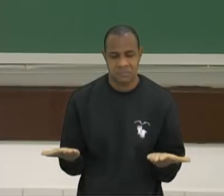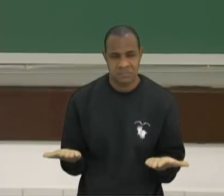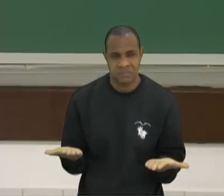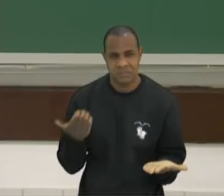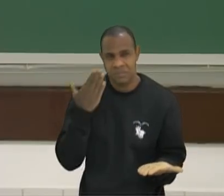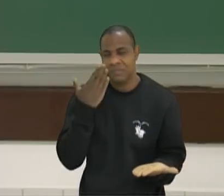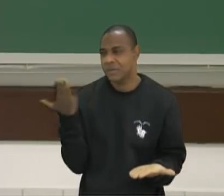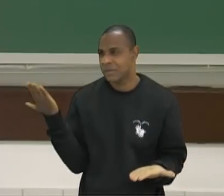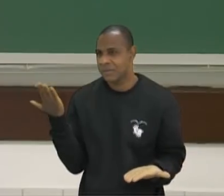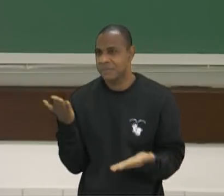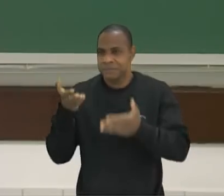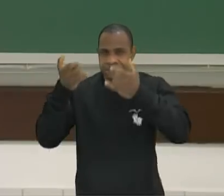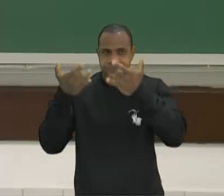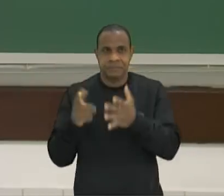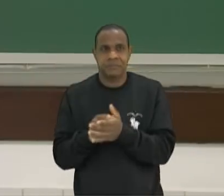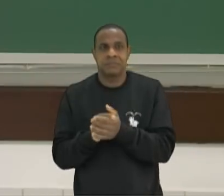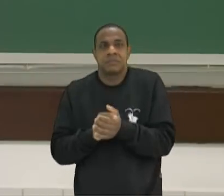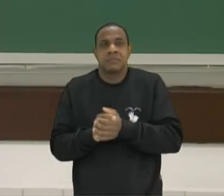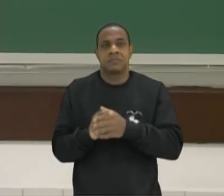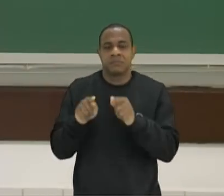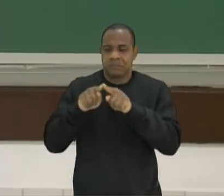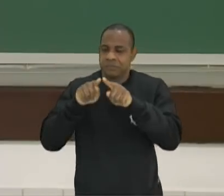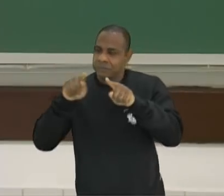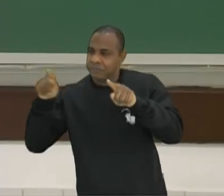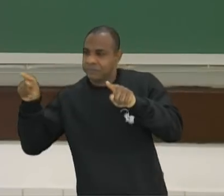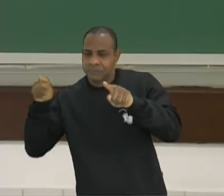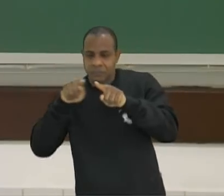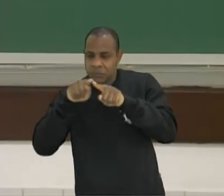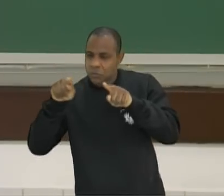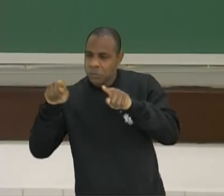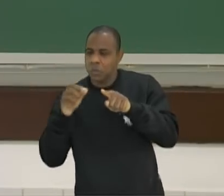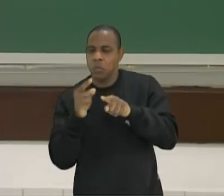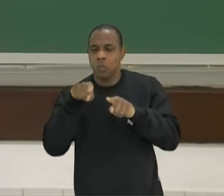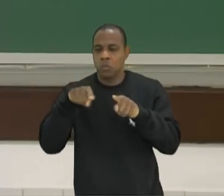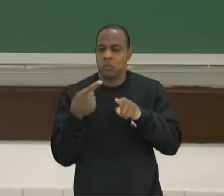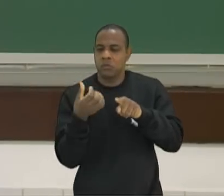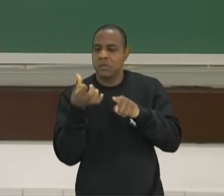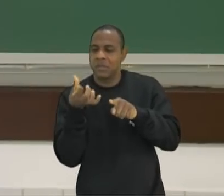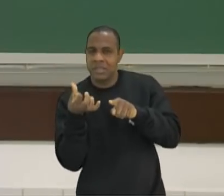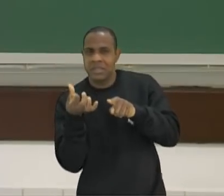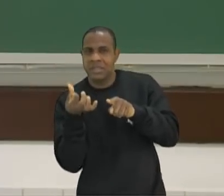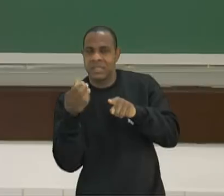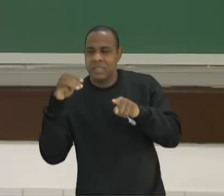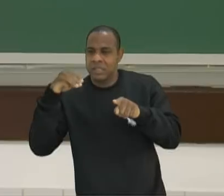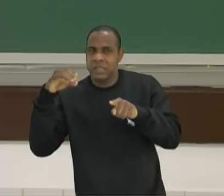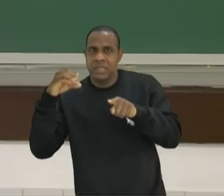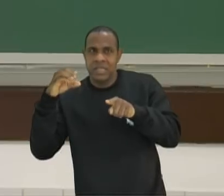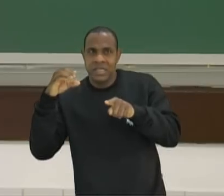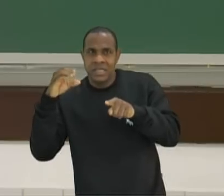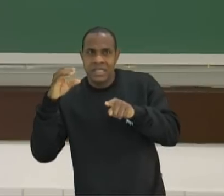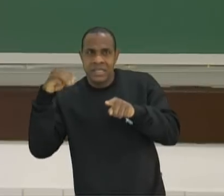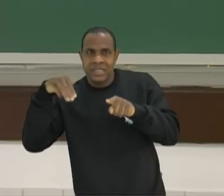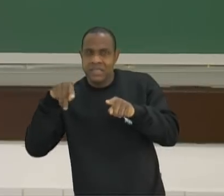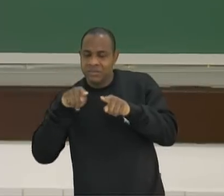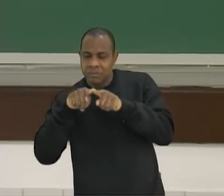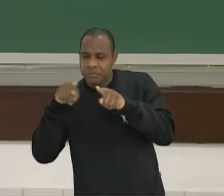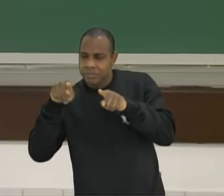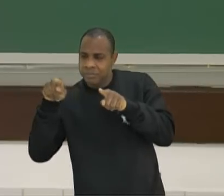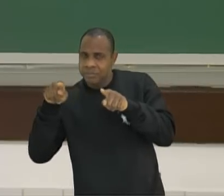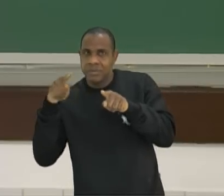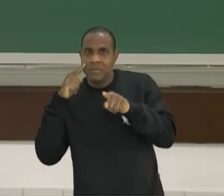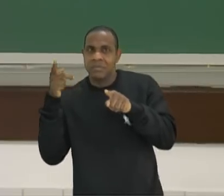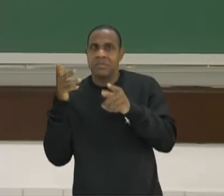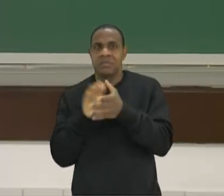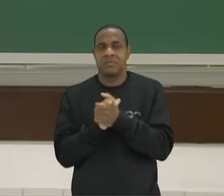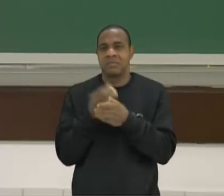Avançando lá então, prezado estudante, vamos avançar ali e determinar então o que ele vai querer ali, que é a amplitude da onda. Lembrando que os dados que temos como